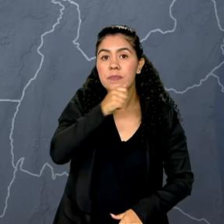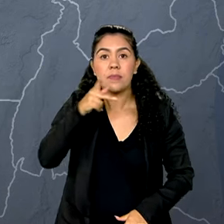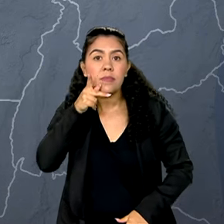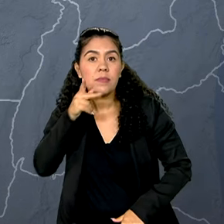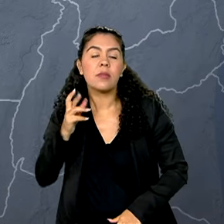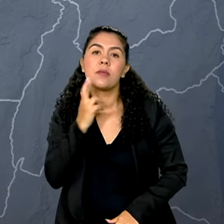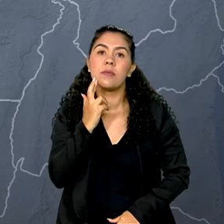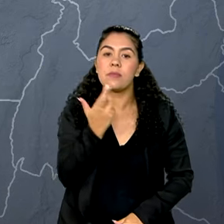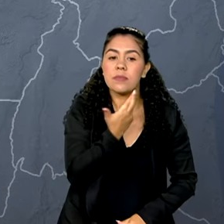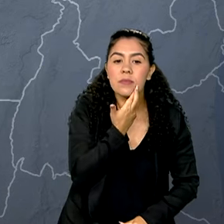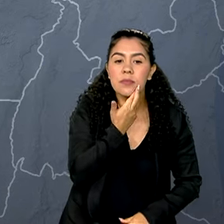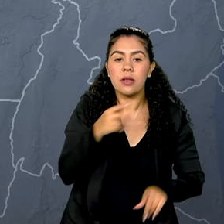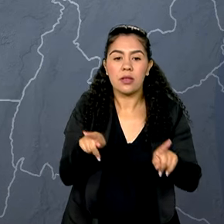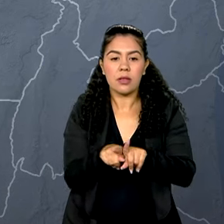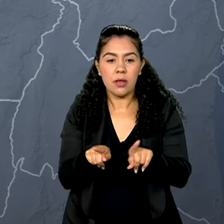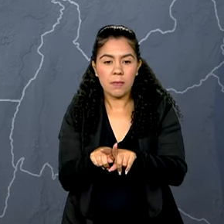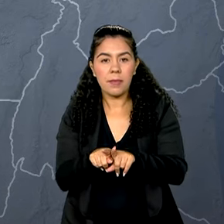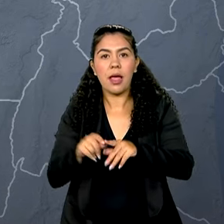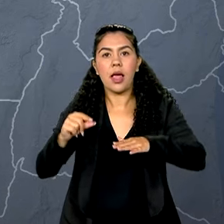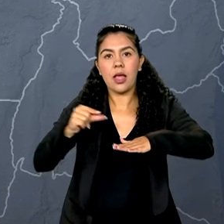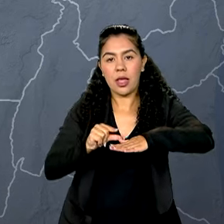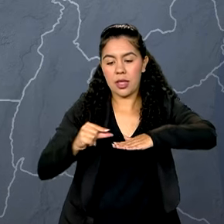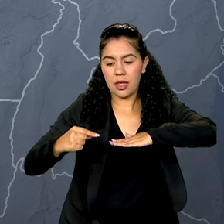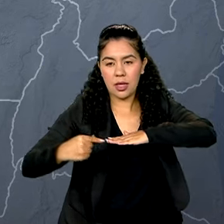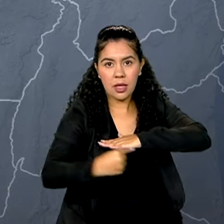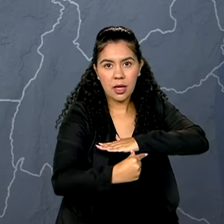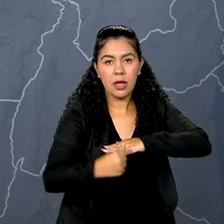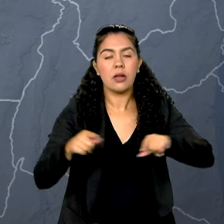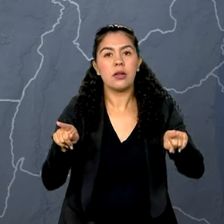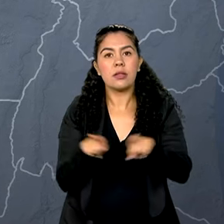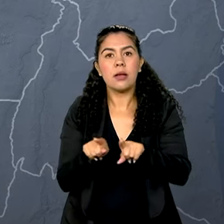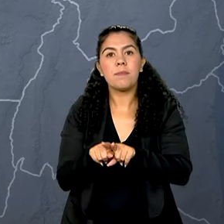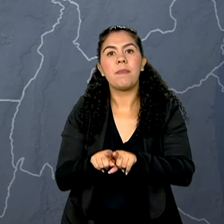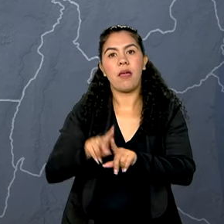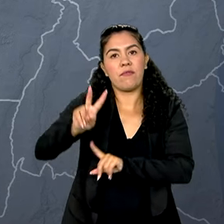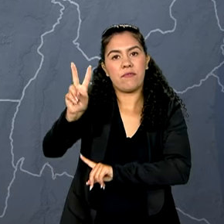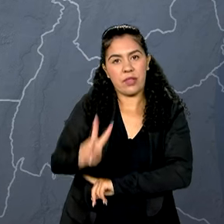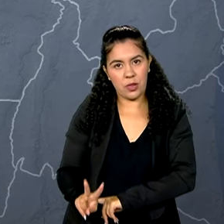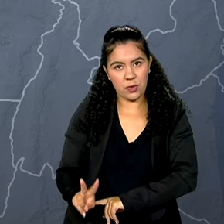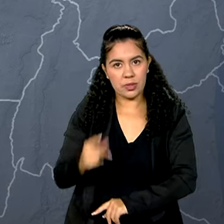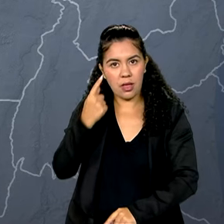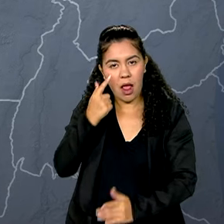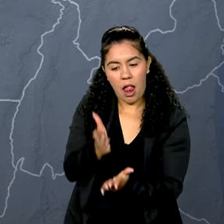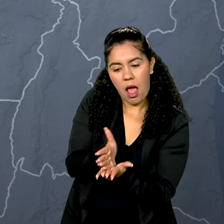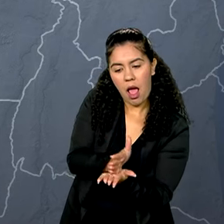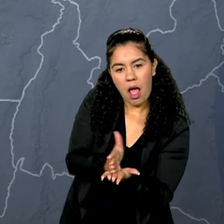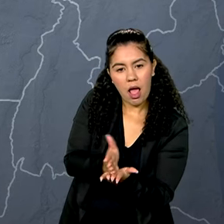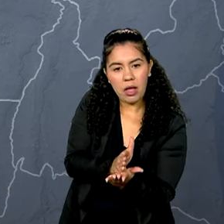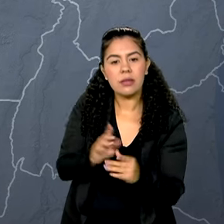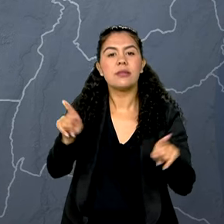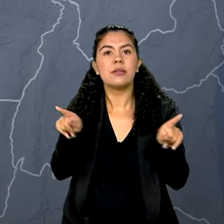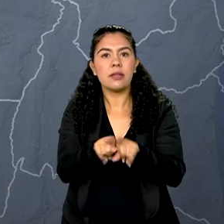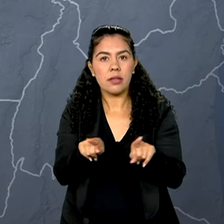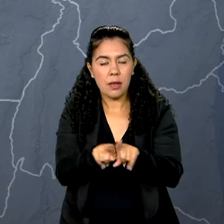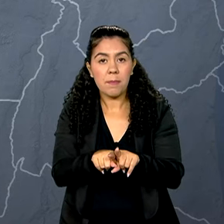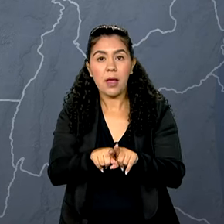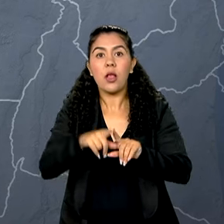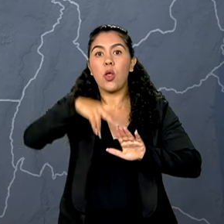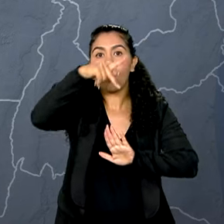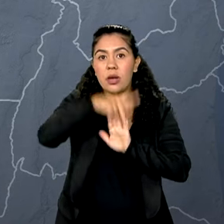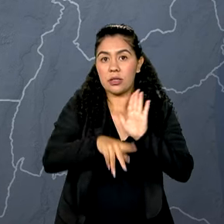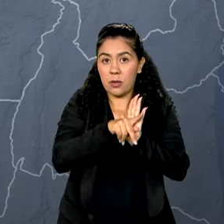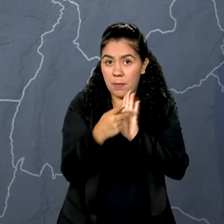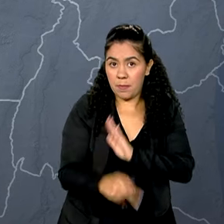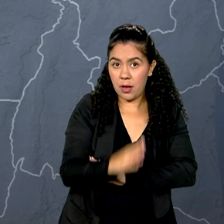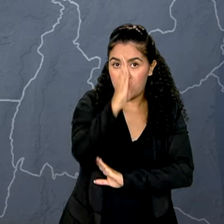à Guiana Francesa, Suriname, Guiana e Venezuela. Entre os projetos no lado brasileiro está